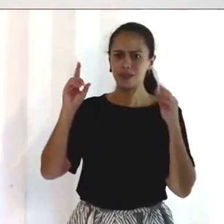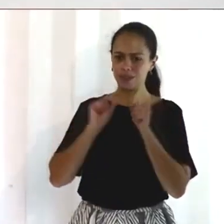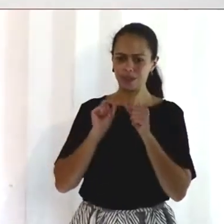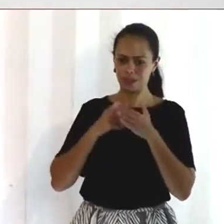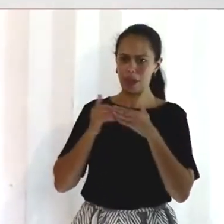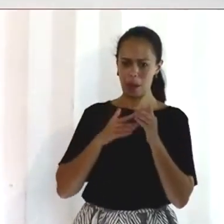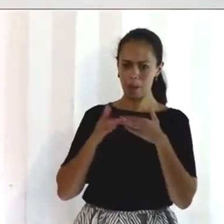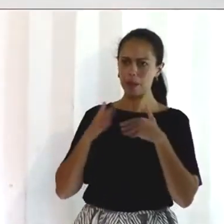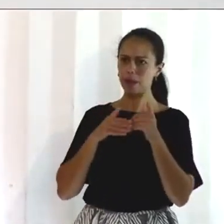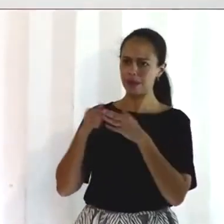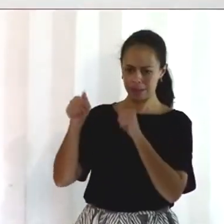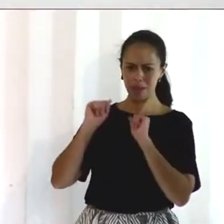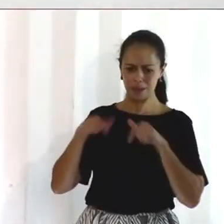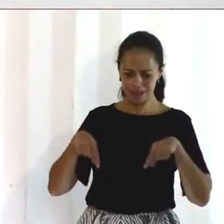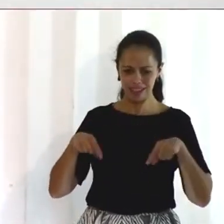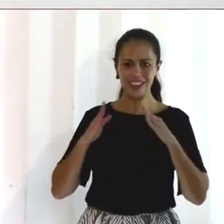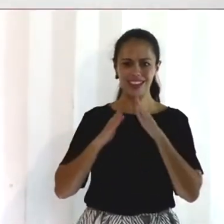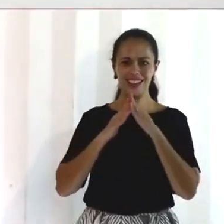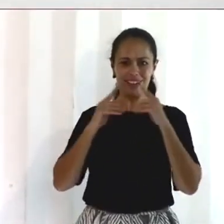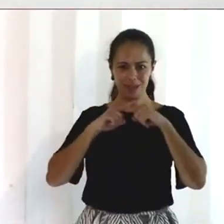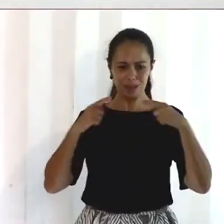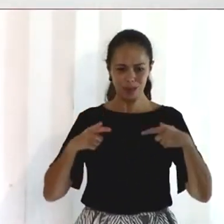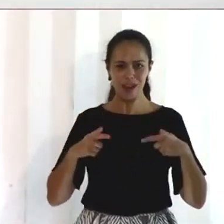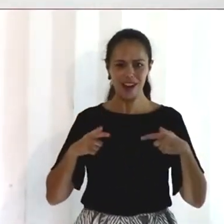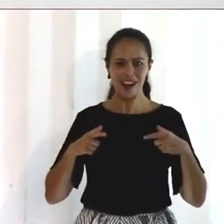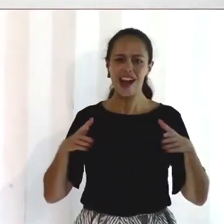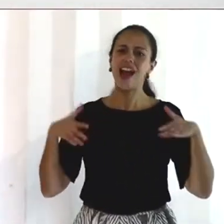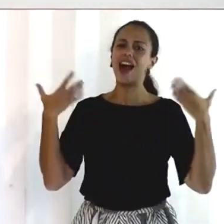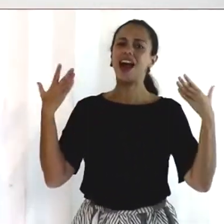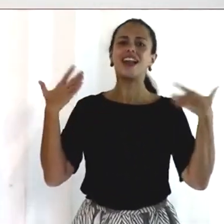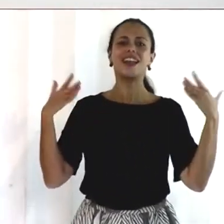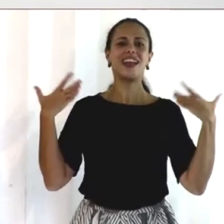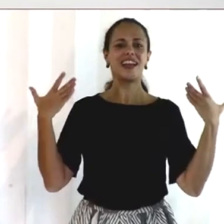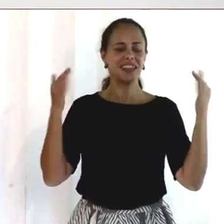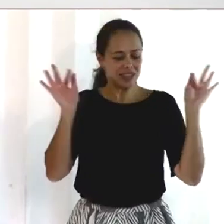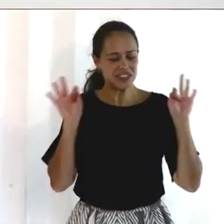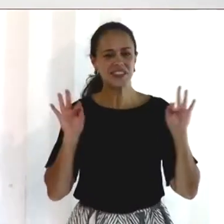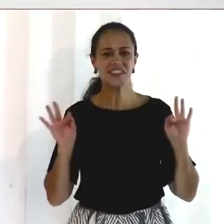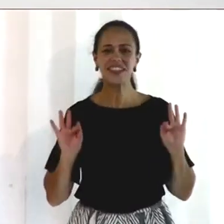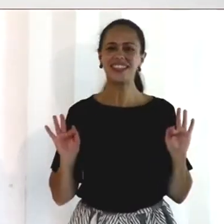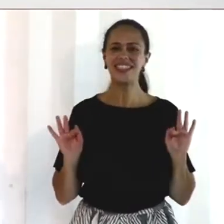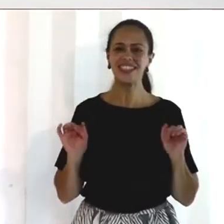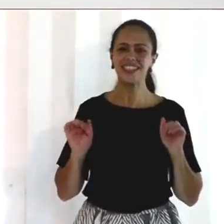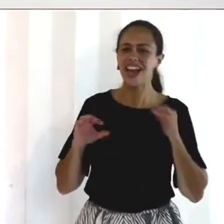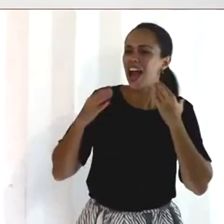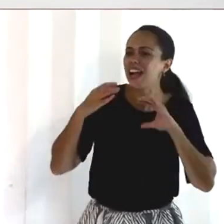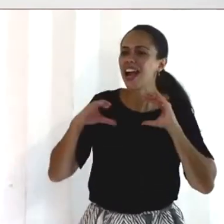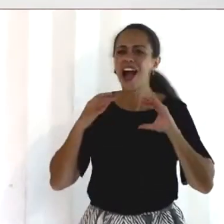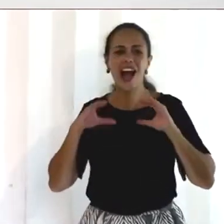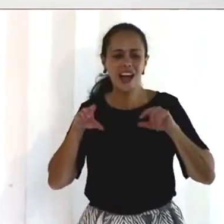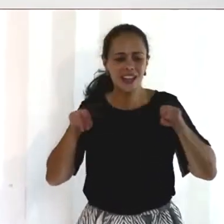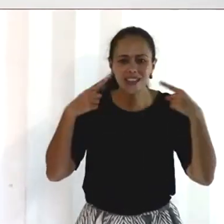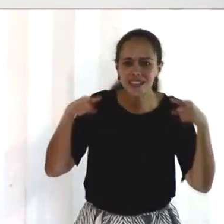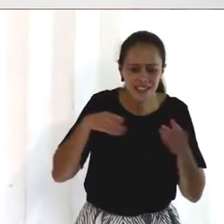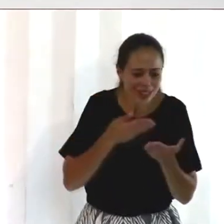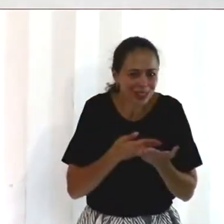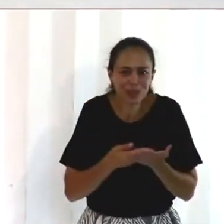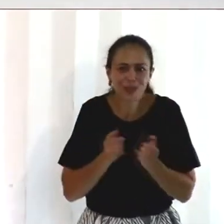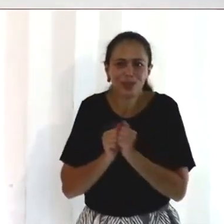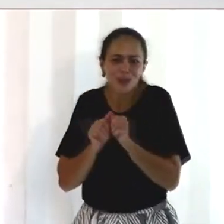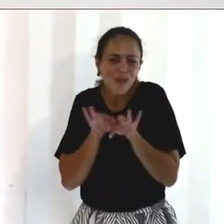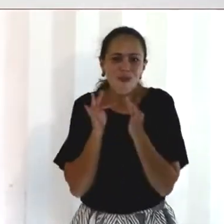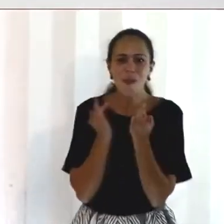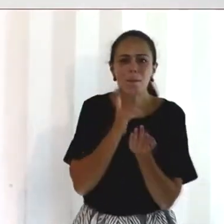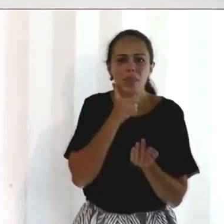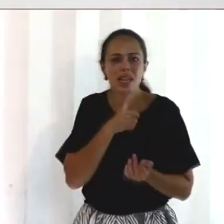Escrituras, para estar junto do papai e da mamãe. Gostaria muito que a igreja presbiteriana da Lapa fosse uma igreja que lesse a palavra. Meus